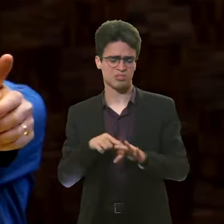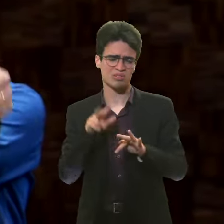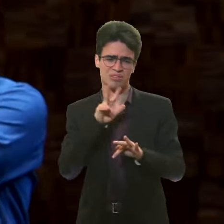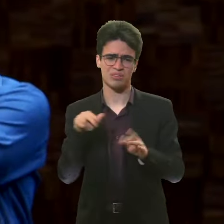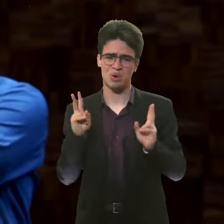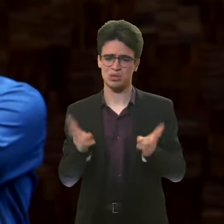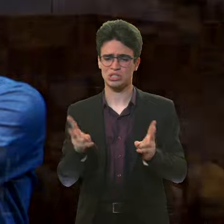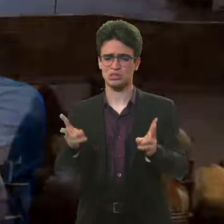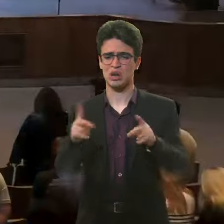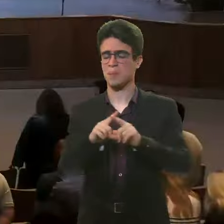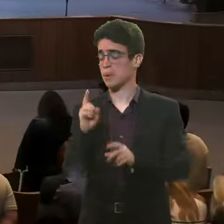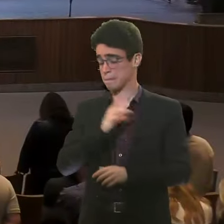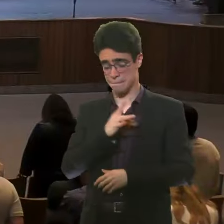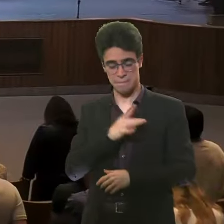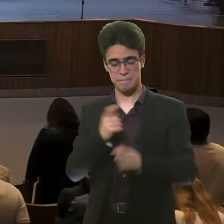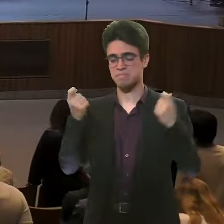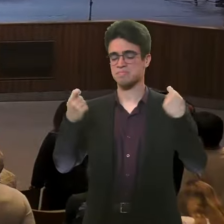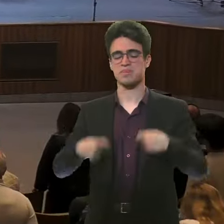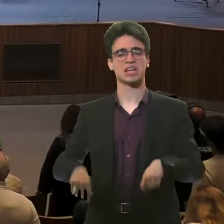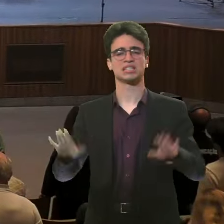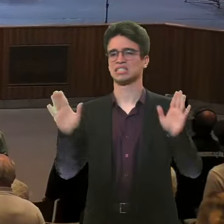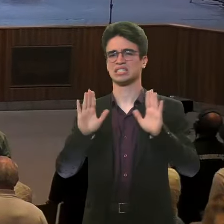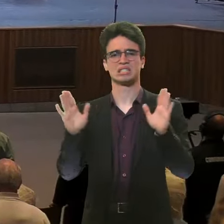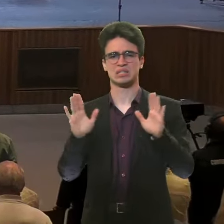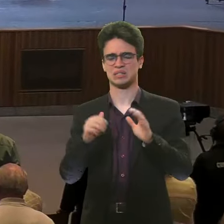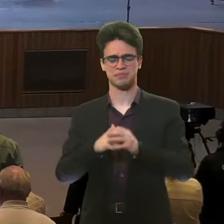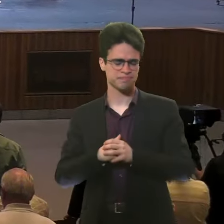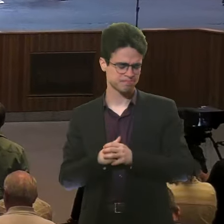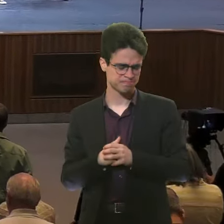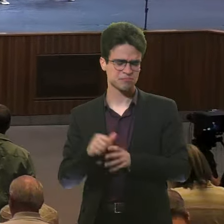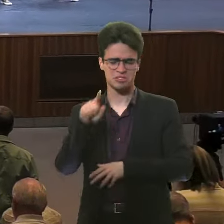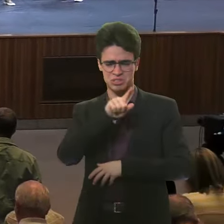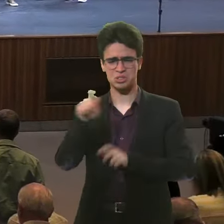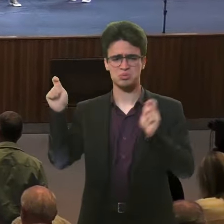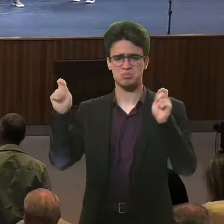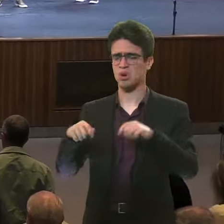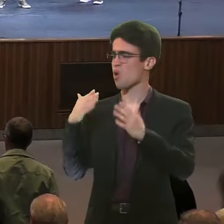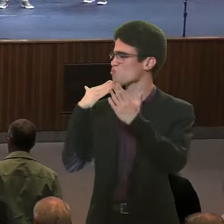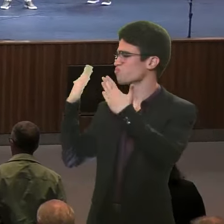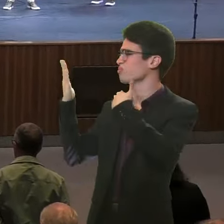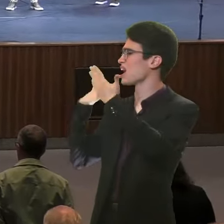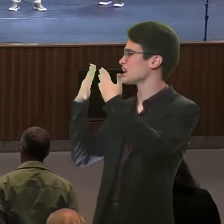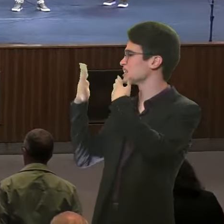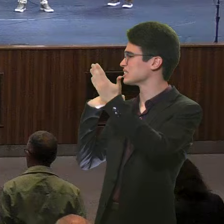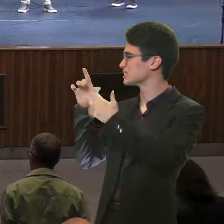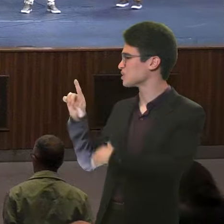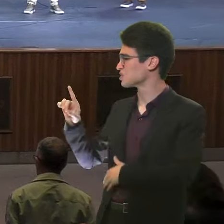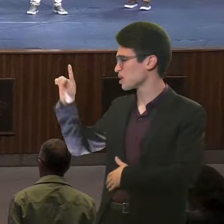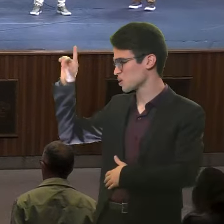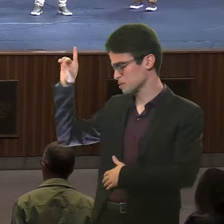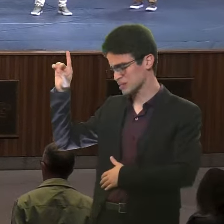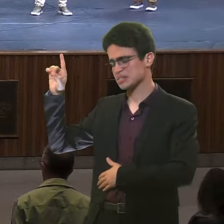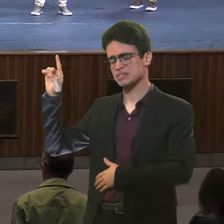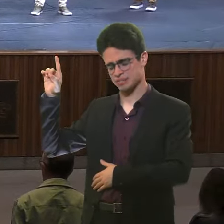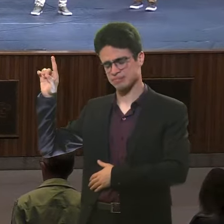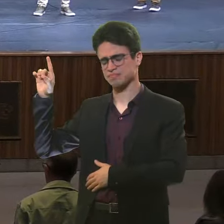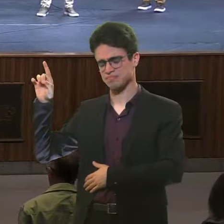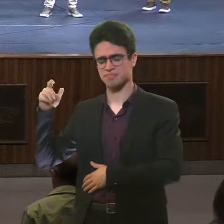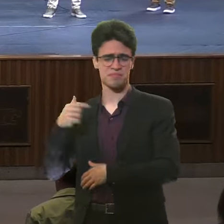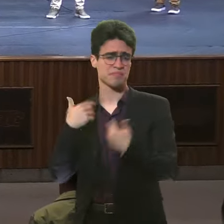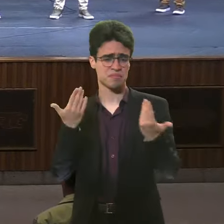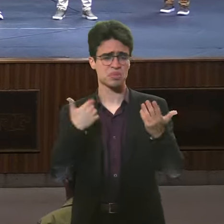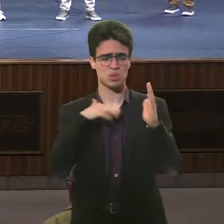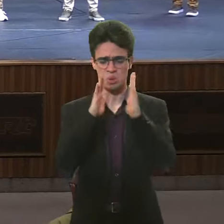ter medo disso, porque não estamos sozinhos. Então, continua falando com Deus agora. E antes de eu orar por